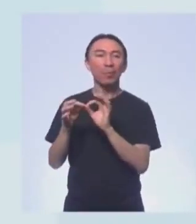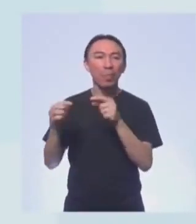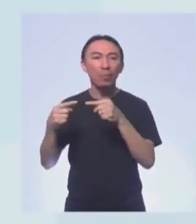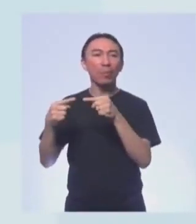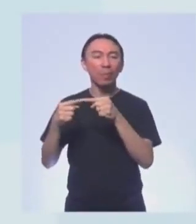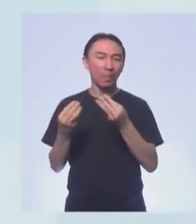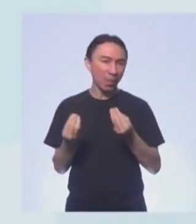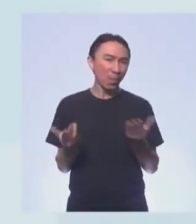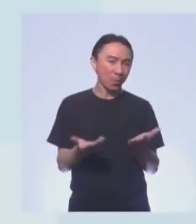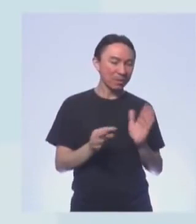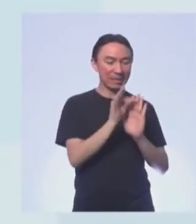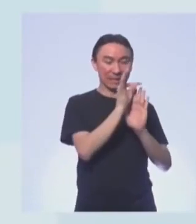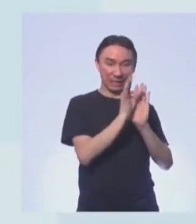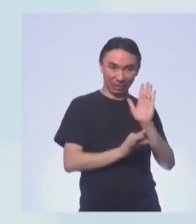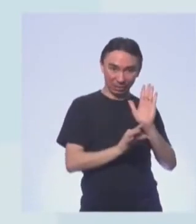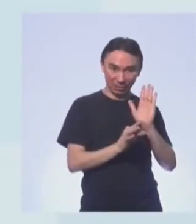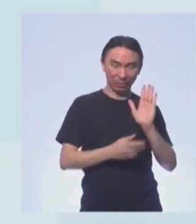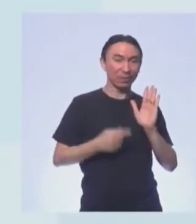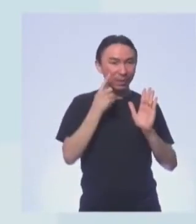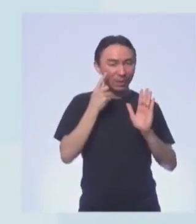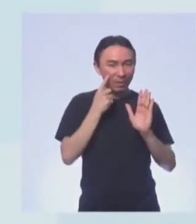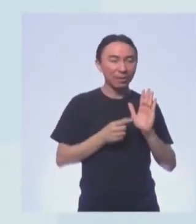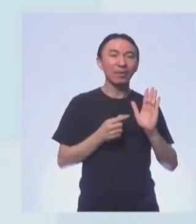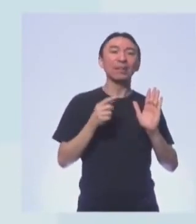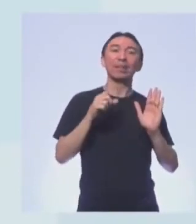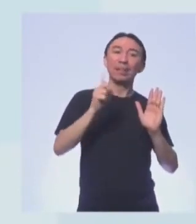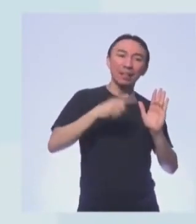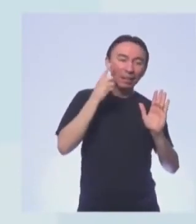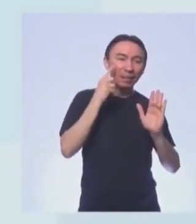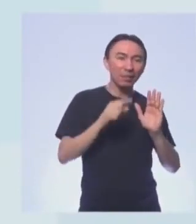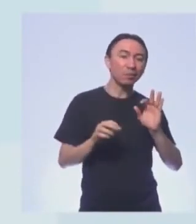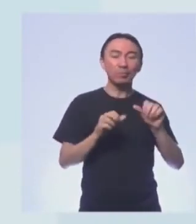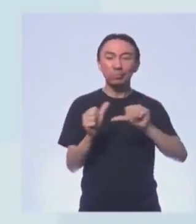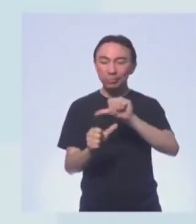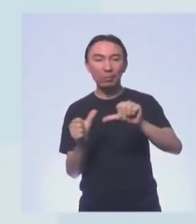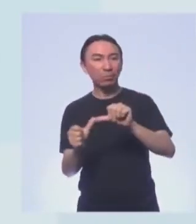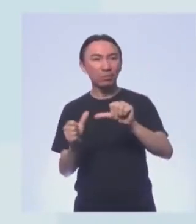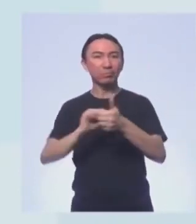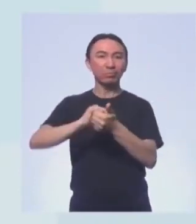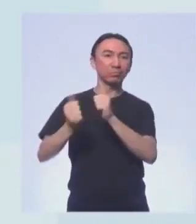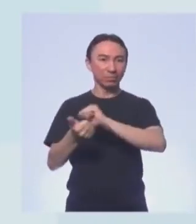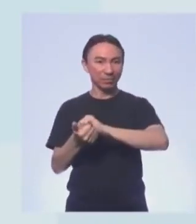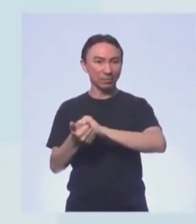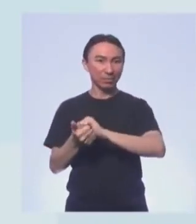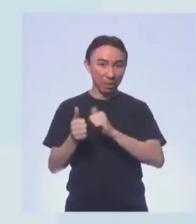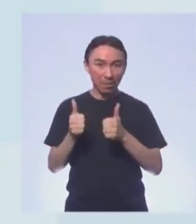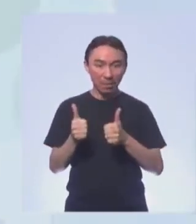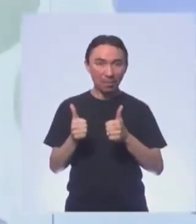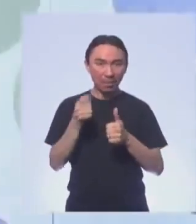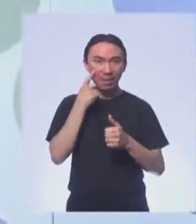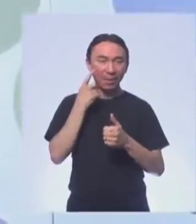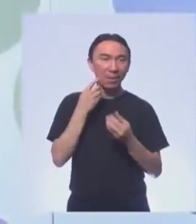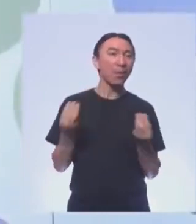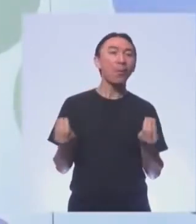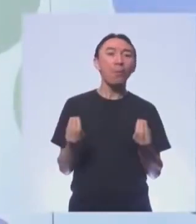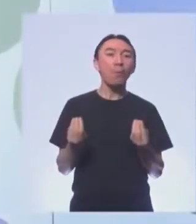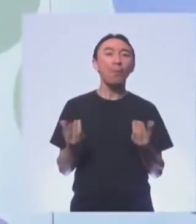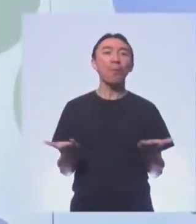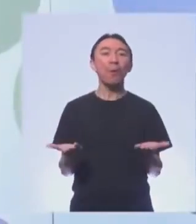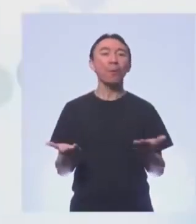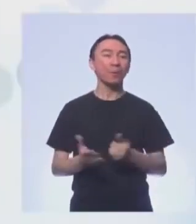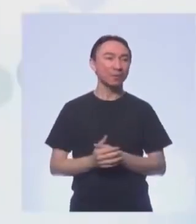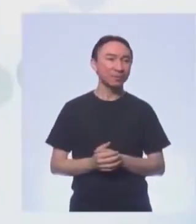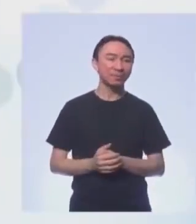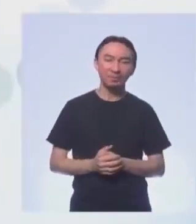textos verbais, discursivos, em esquemáticos e vice-versa. E aí, Mauro, como que a gente vai proceder hoje? Olá,